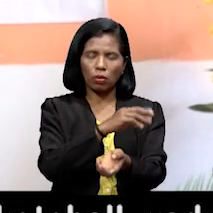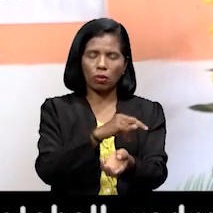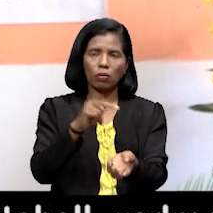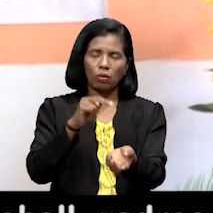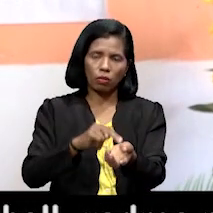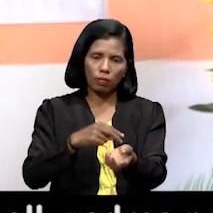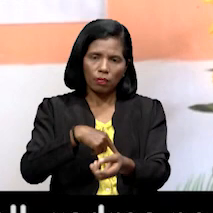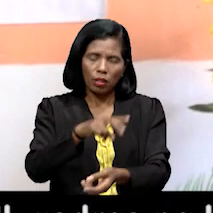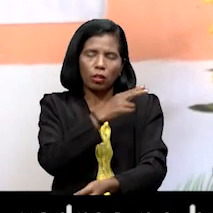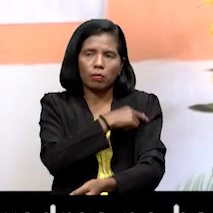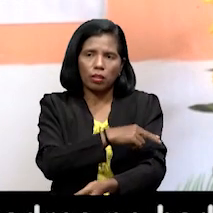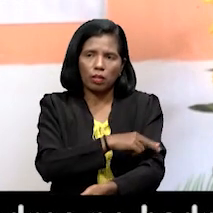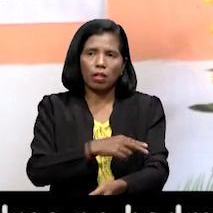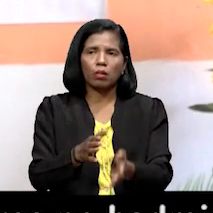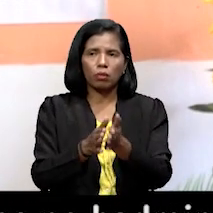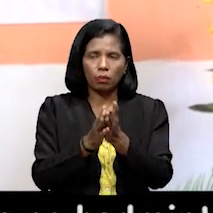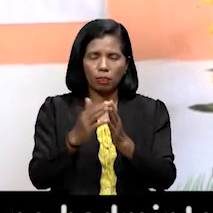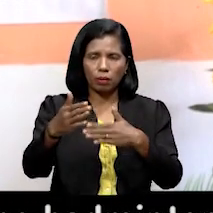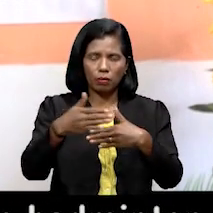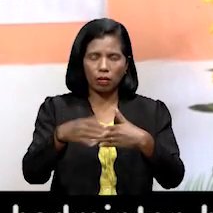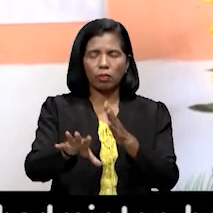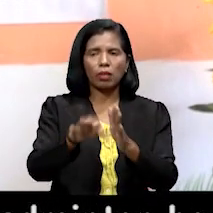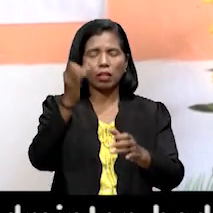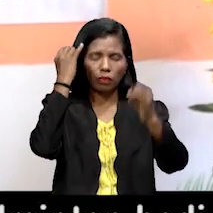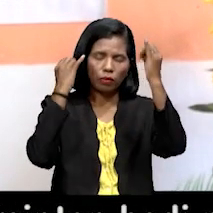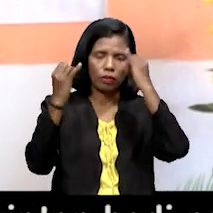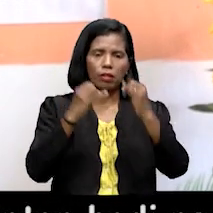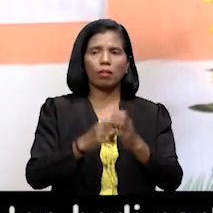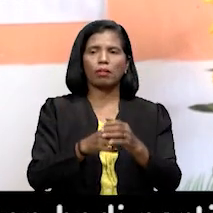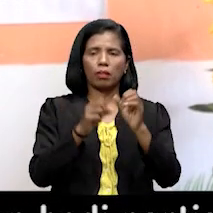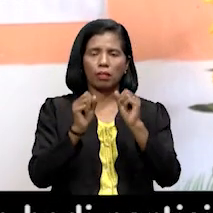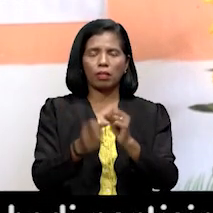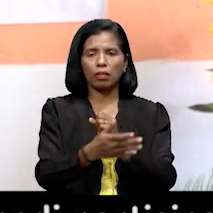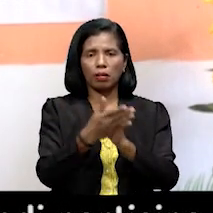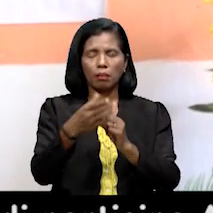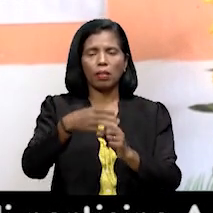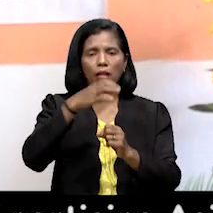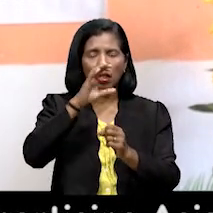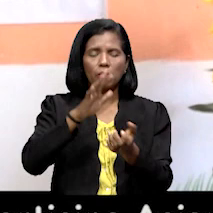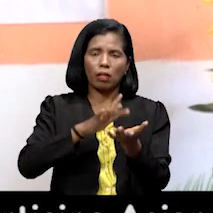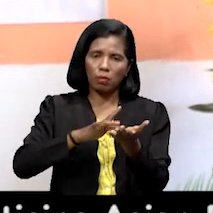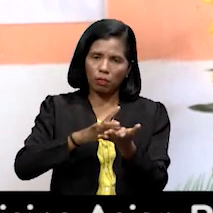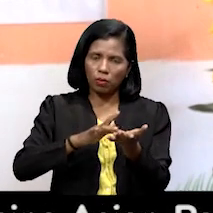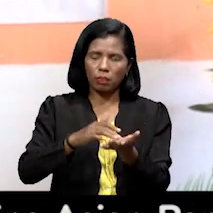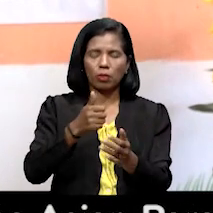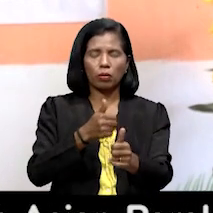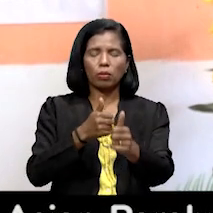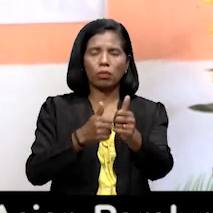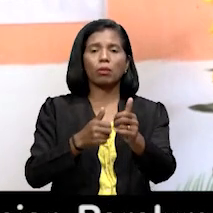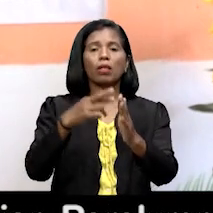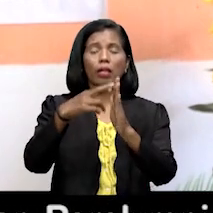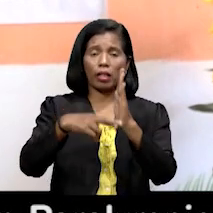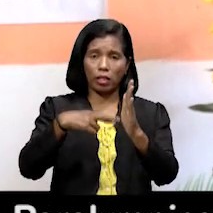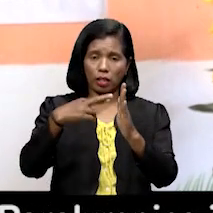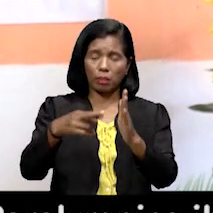centro saúde o consultori ne basic atu heta informação no name heta e mi bele consumo ai moruk ne bemak tuir regulamento procedor o